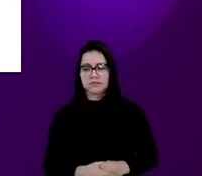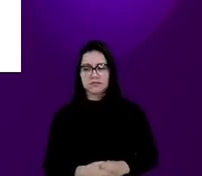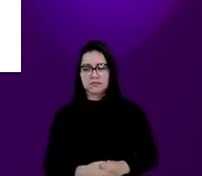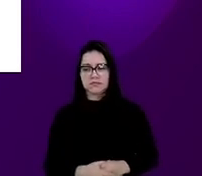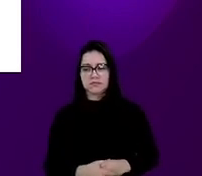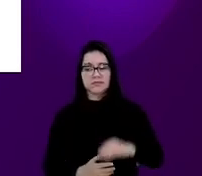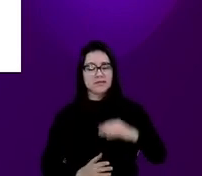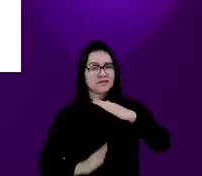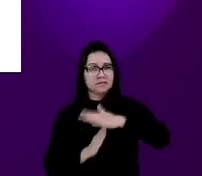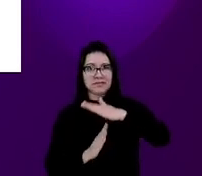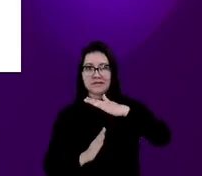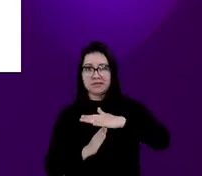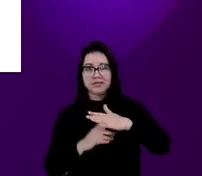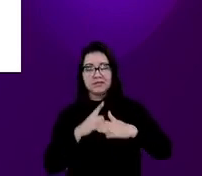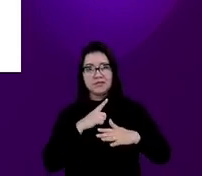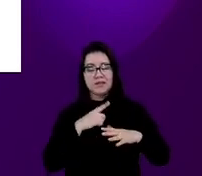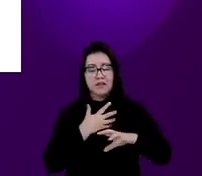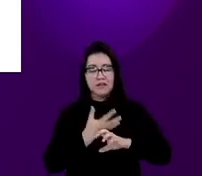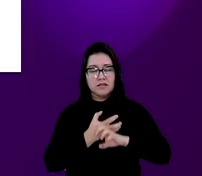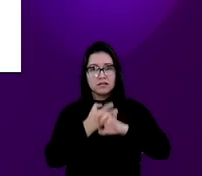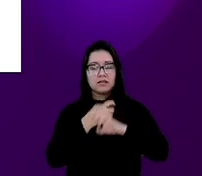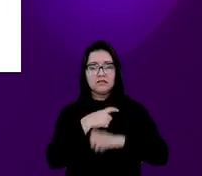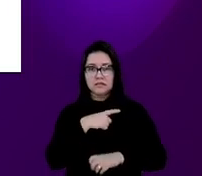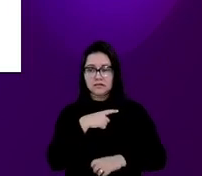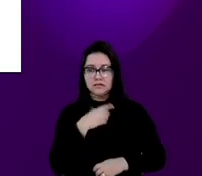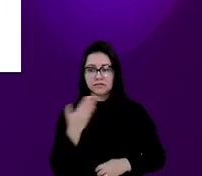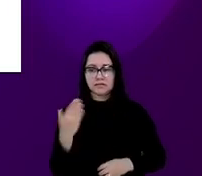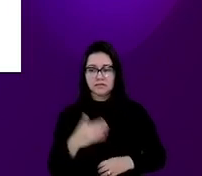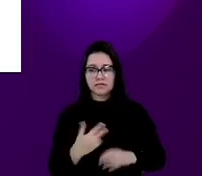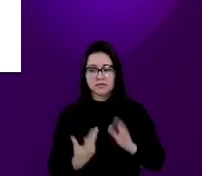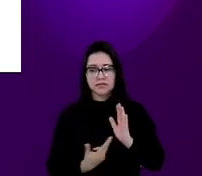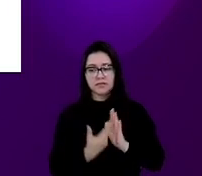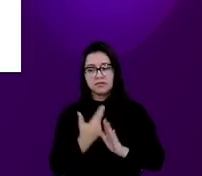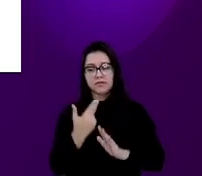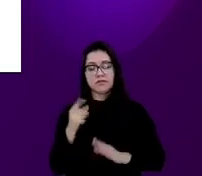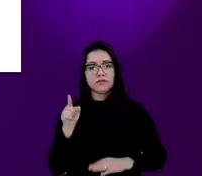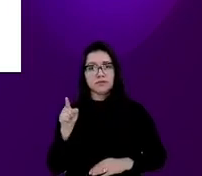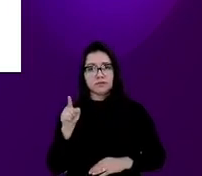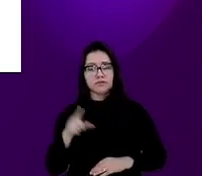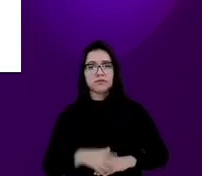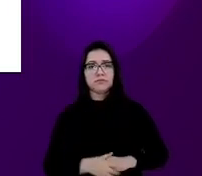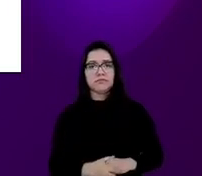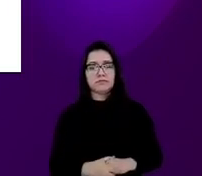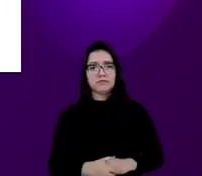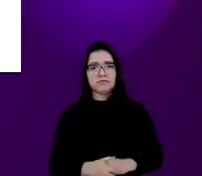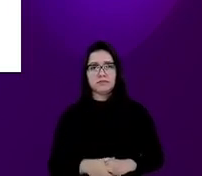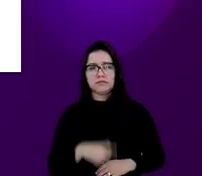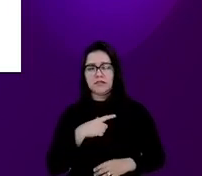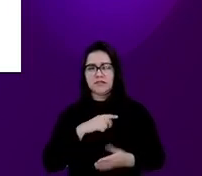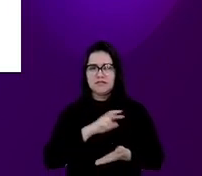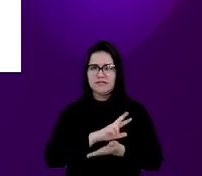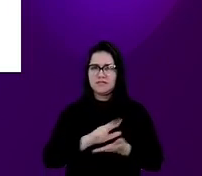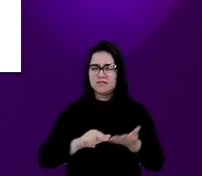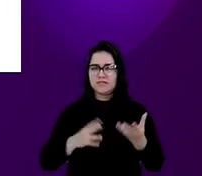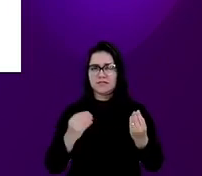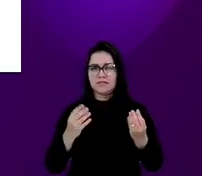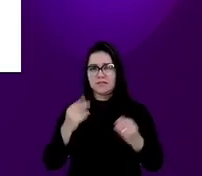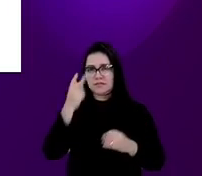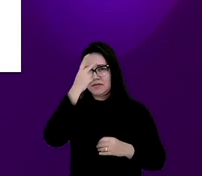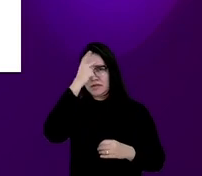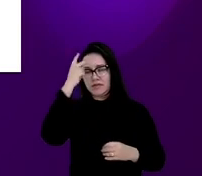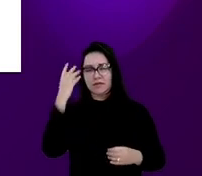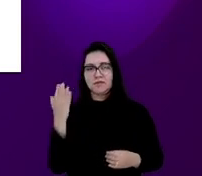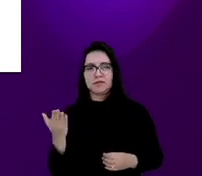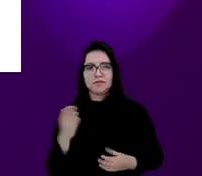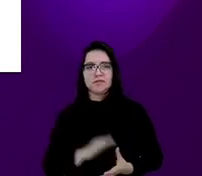limite da ressecabilidade, e essa cirurgia envolveu várias pessoas, porque